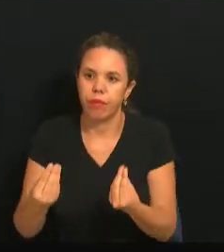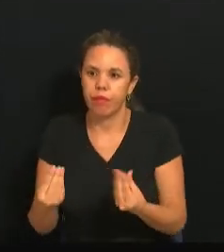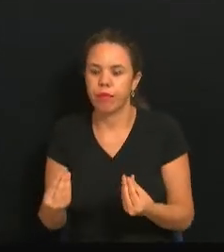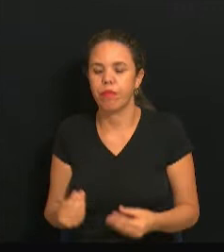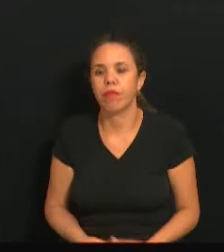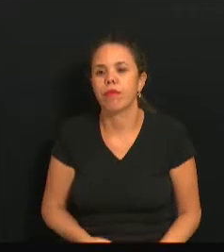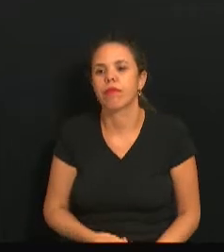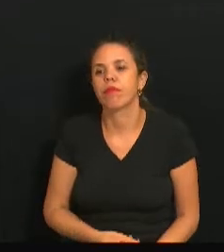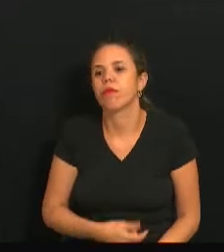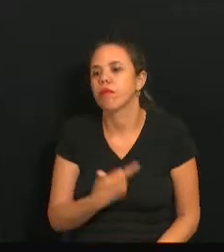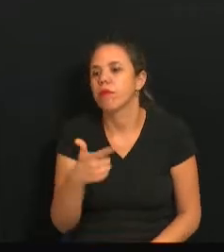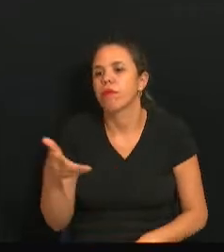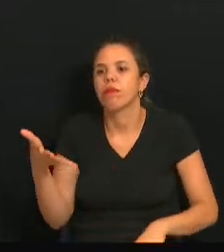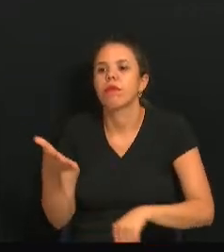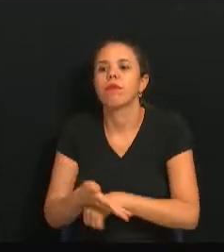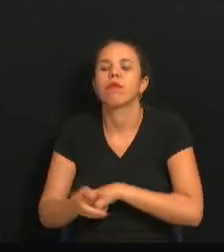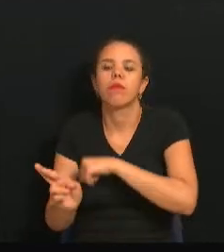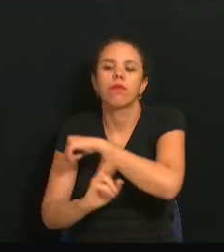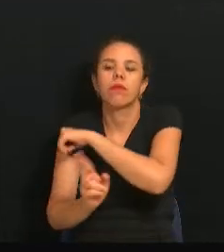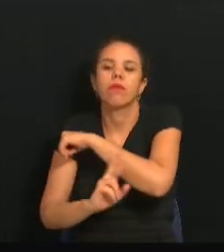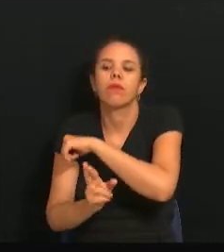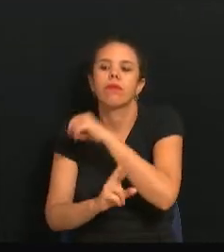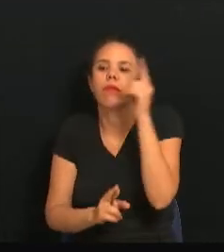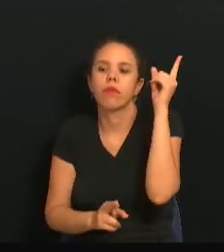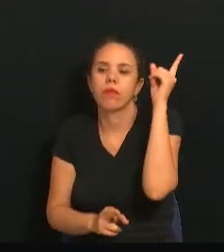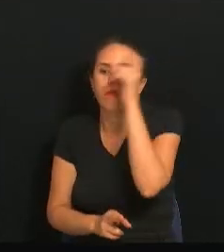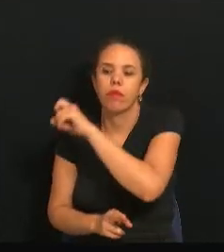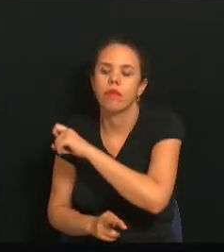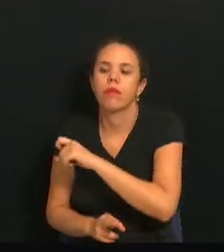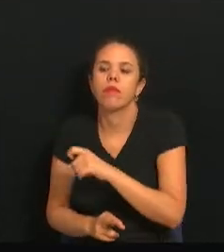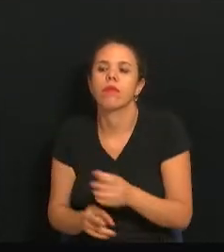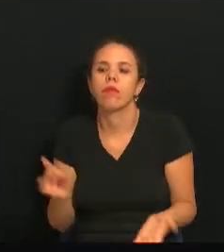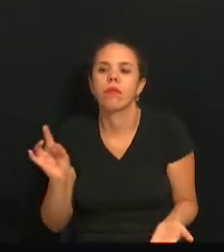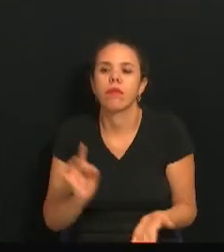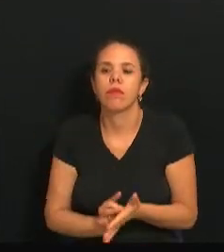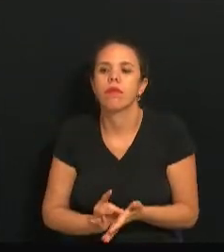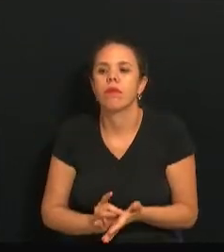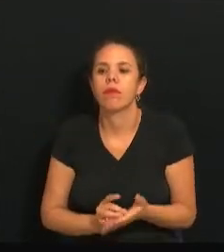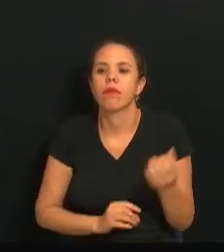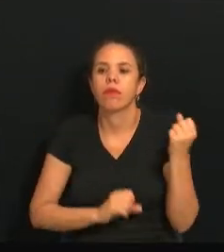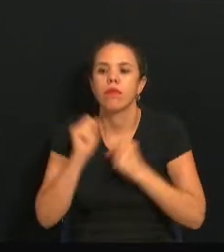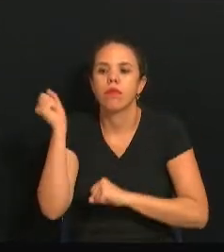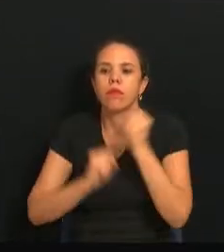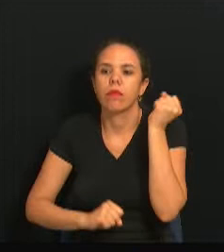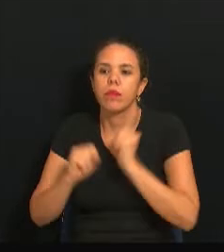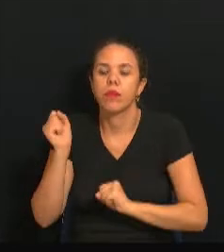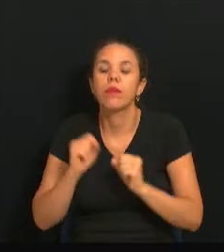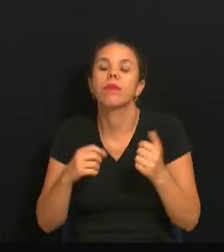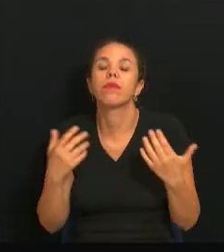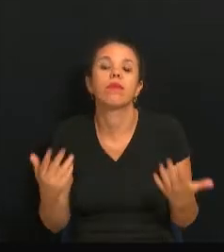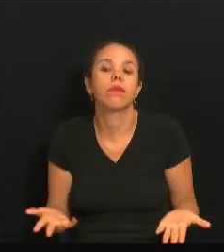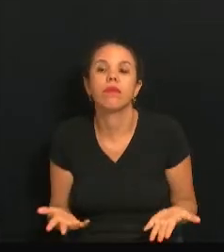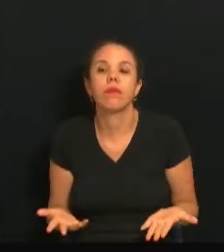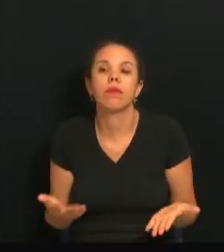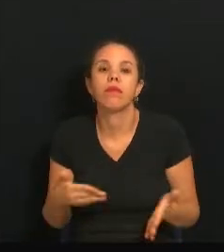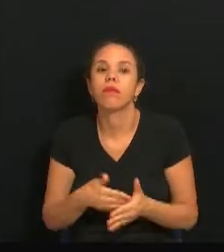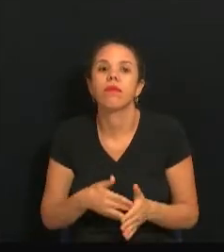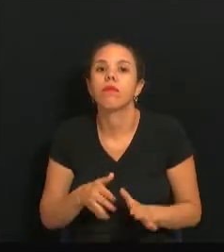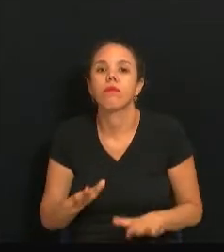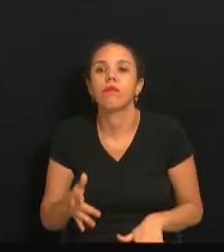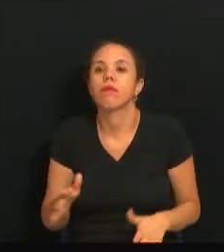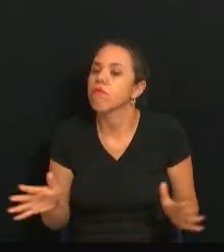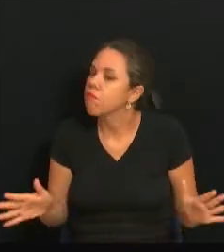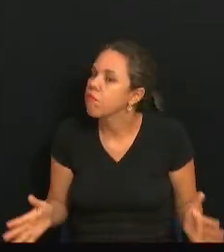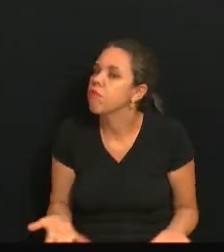ter acesso às rodovias dificulta a instalação de fato dessas indústrias. Então, você não incentivou